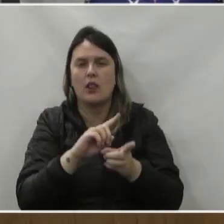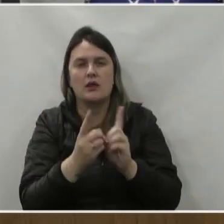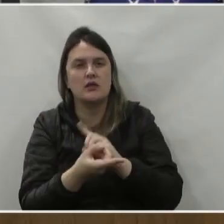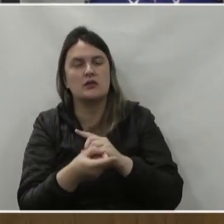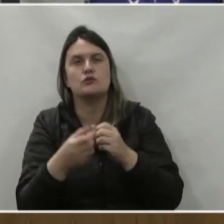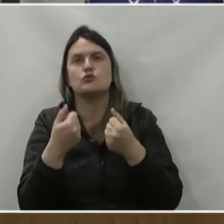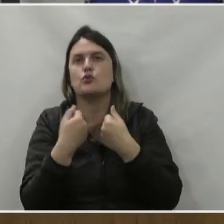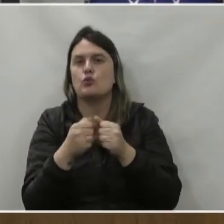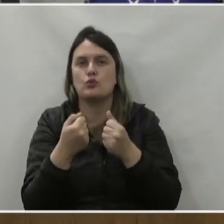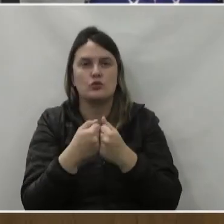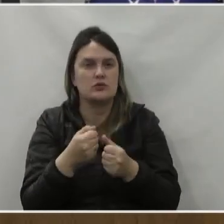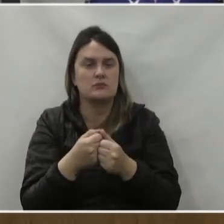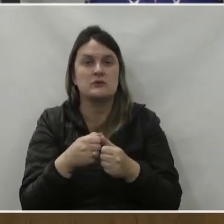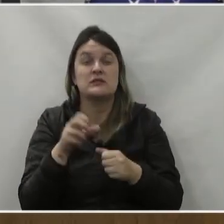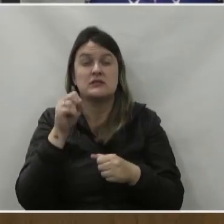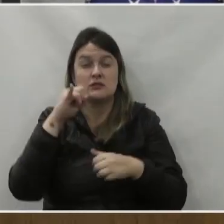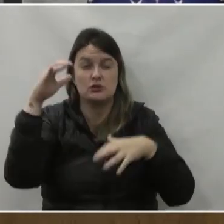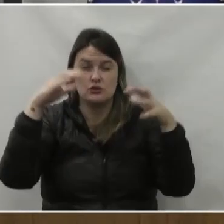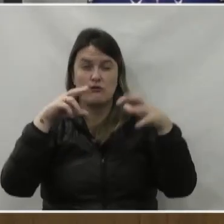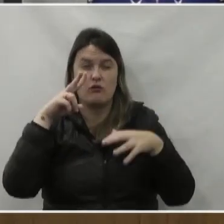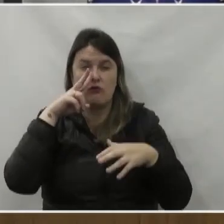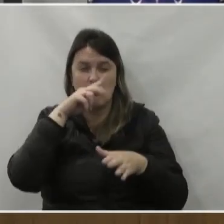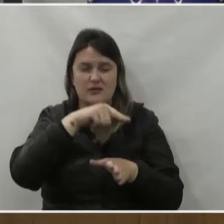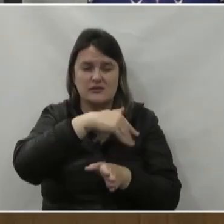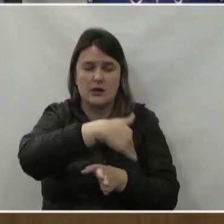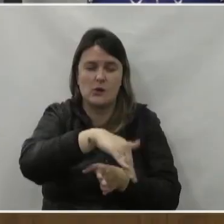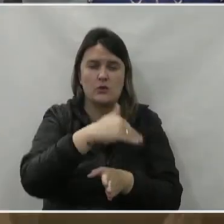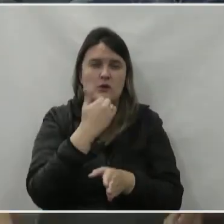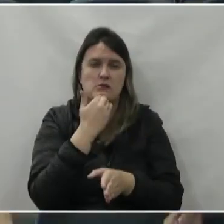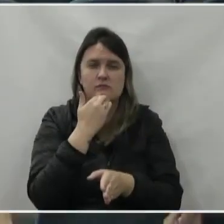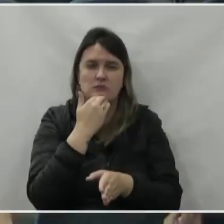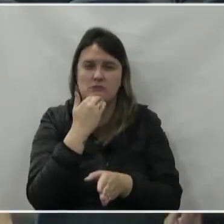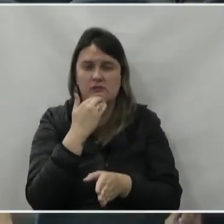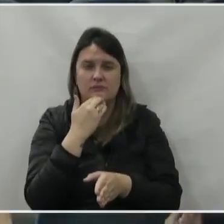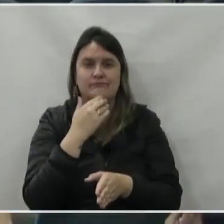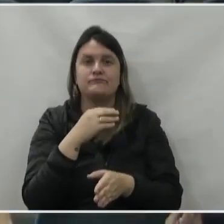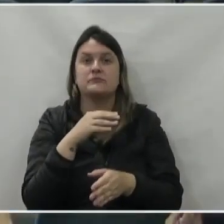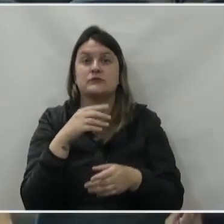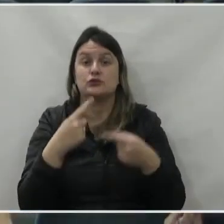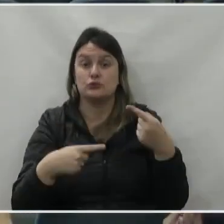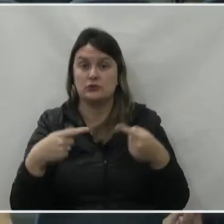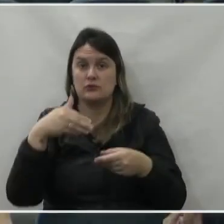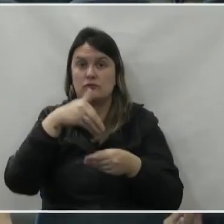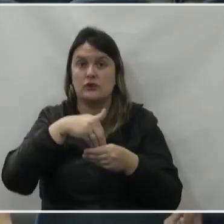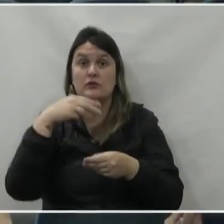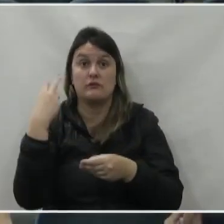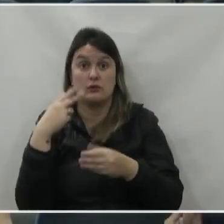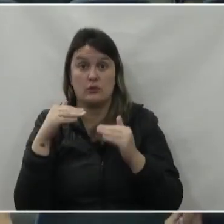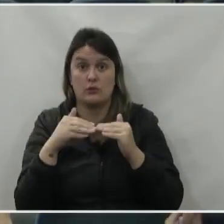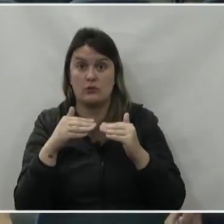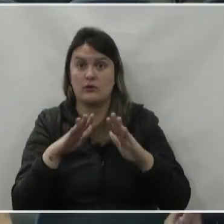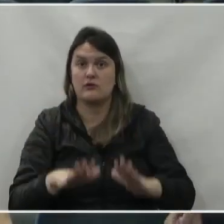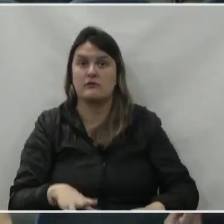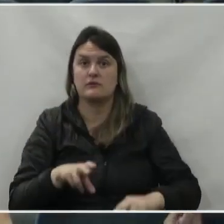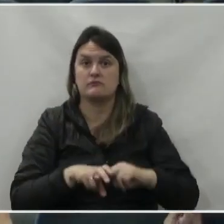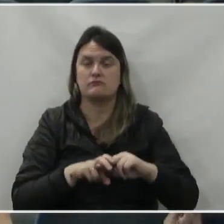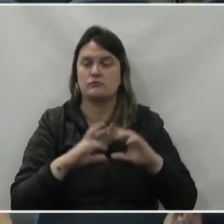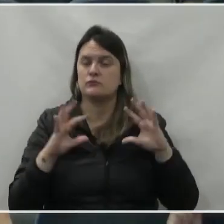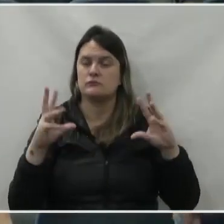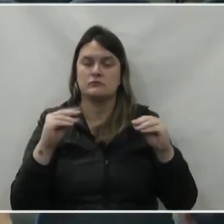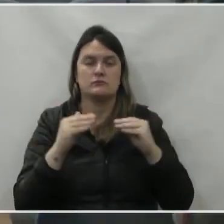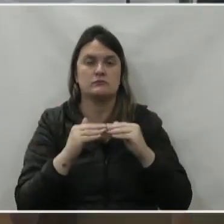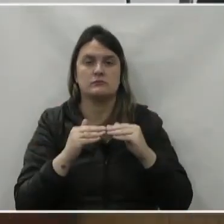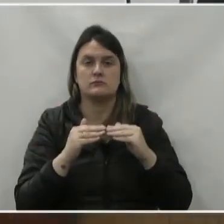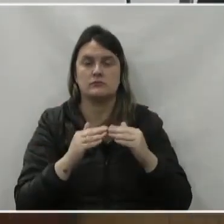público, especialmente em períodos de chuva. Em discussão? Em votação, senhores vereadores que aprovam, permaneçam como estão. Aprovado